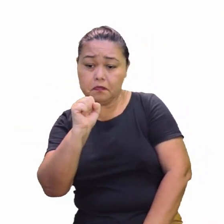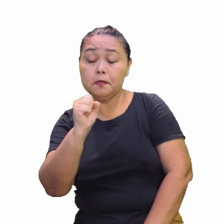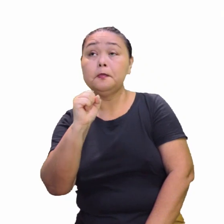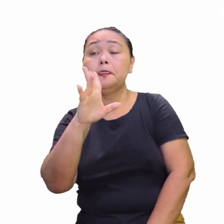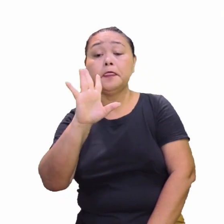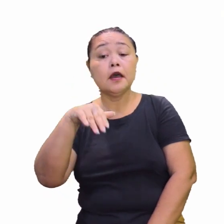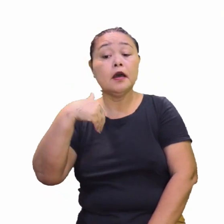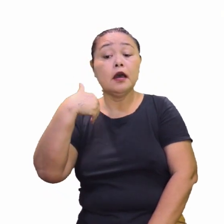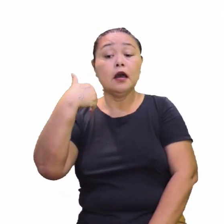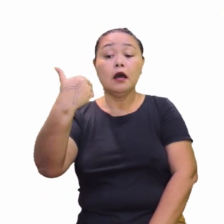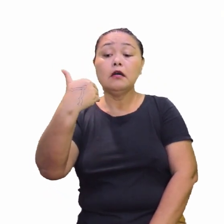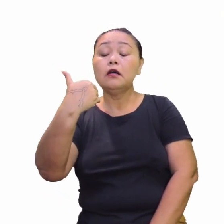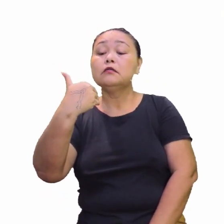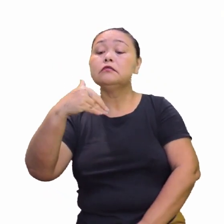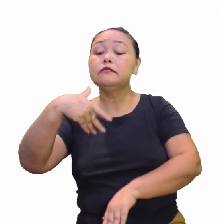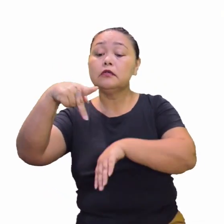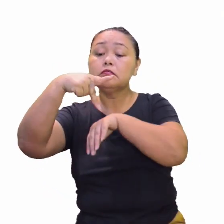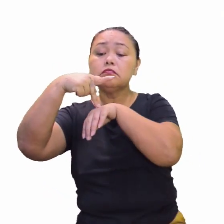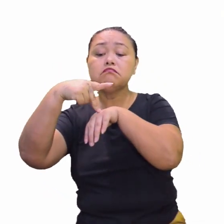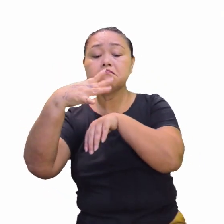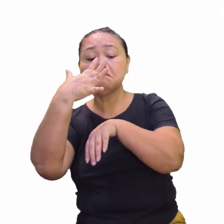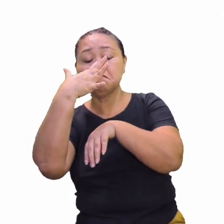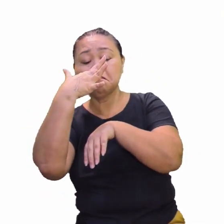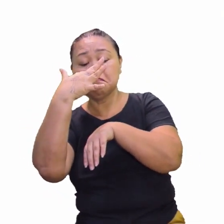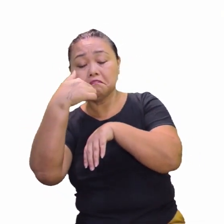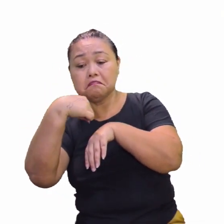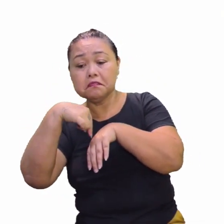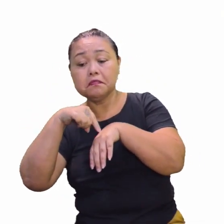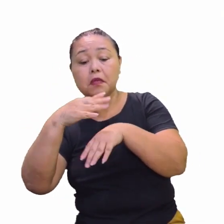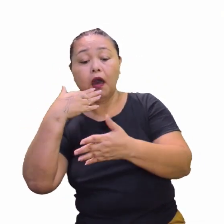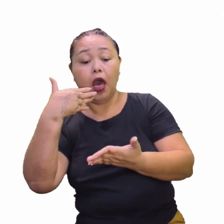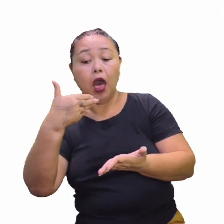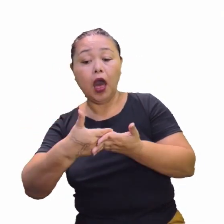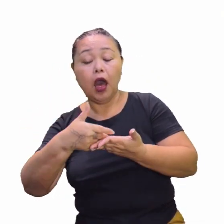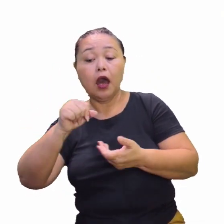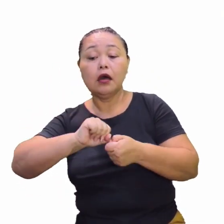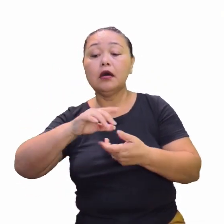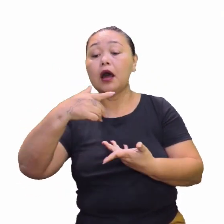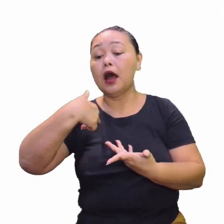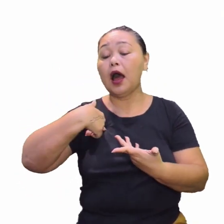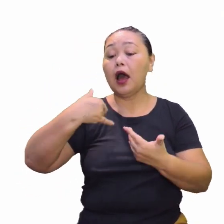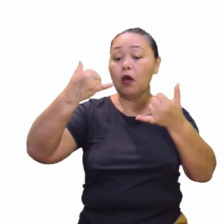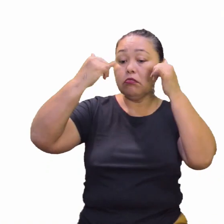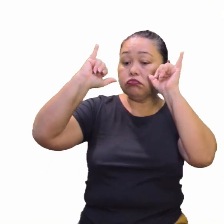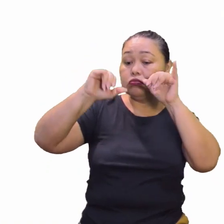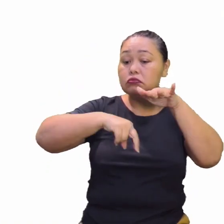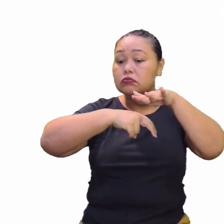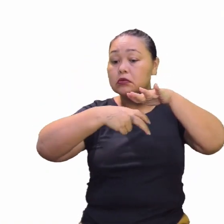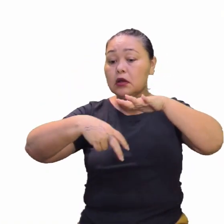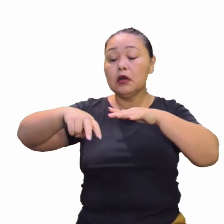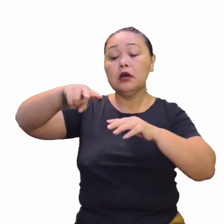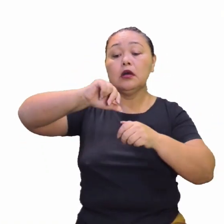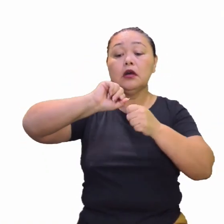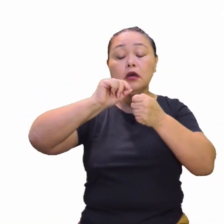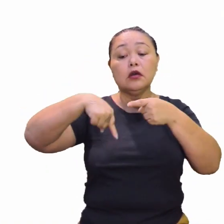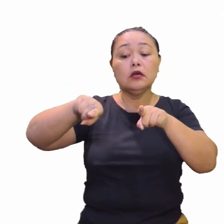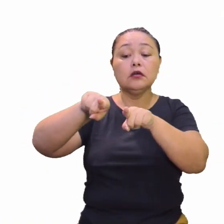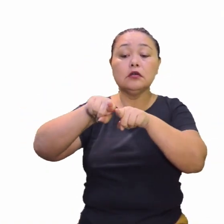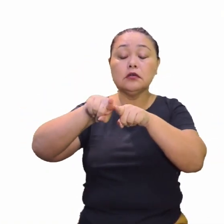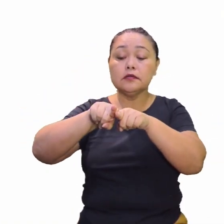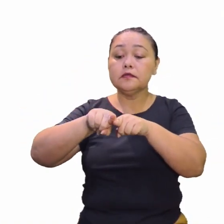e reconhecido internacionalmente aqui na Amazônia o boi bumbá. Muito bem, Parintins, garantido,